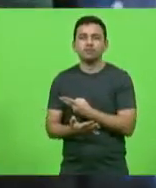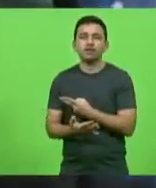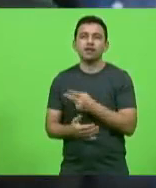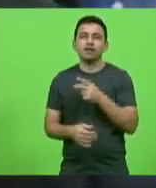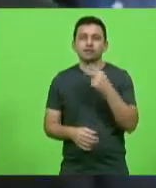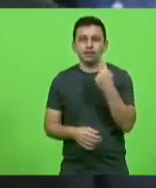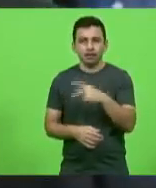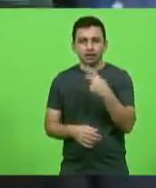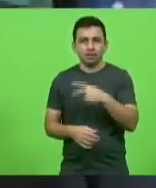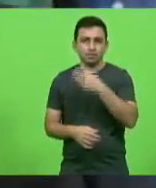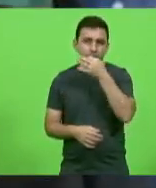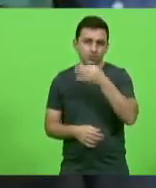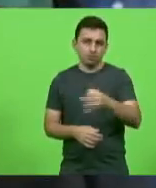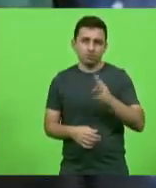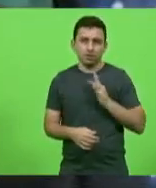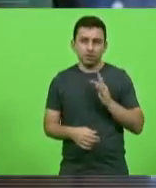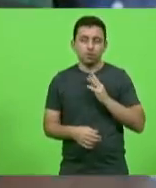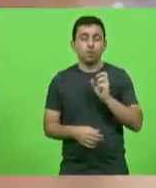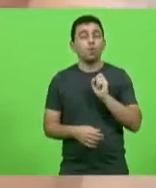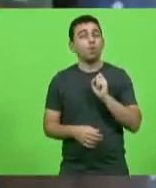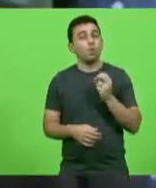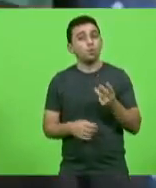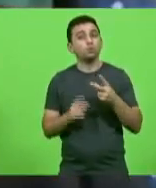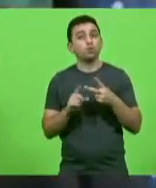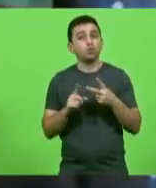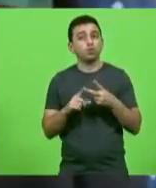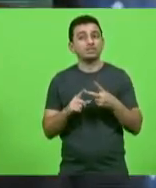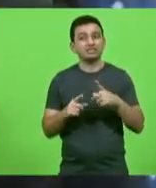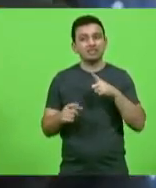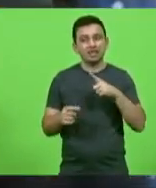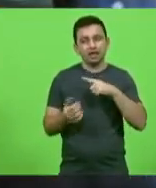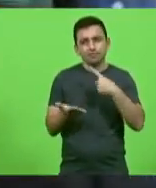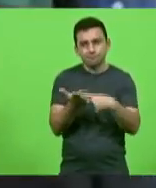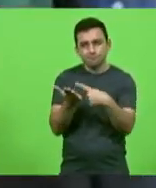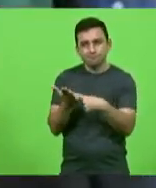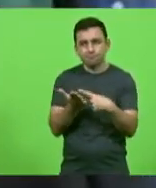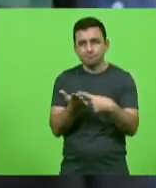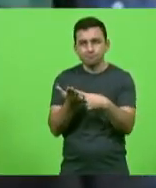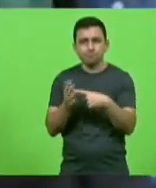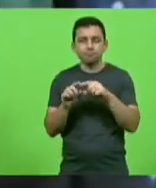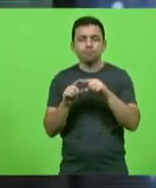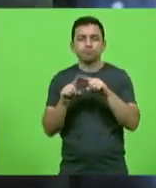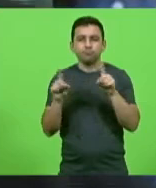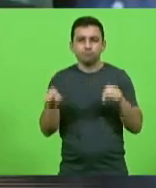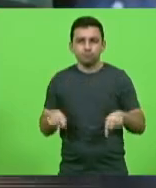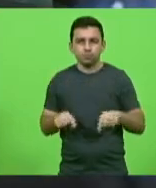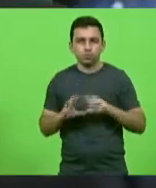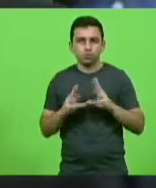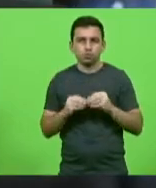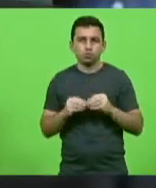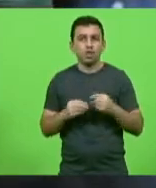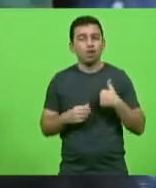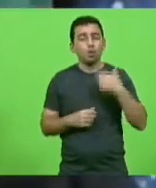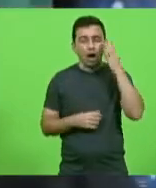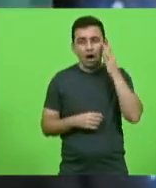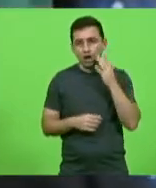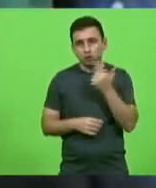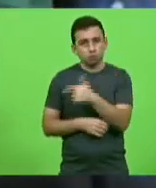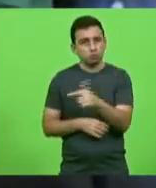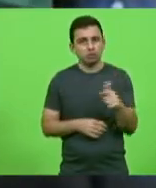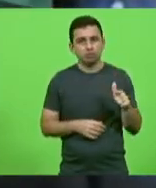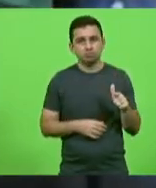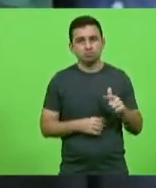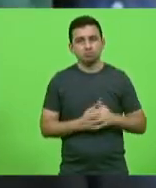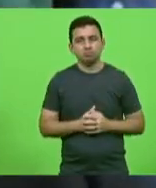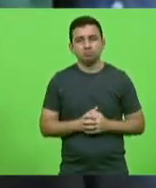da opinião técnica ou dois se houver apoio entre os agentes o que não acredito que tem ocorrido